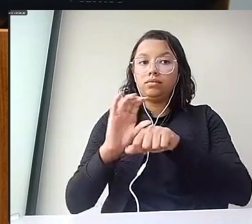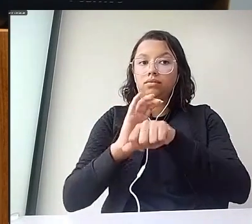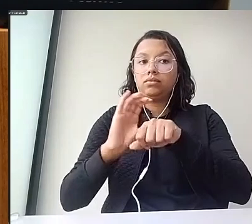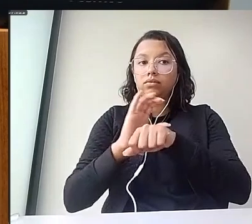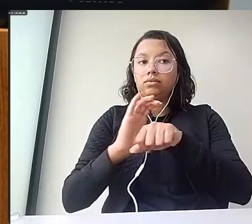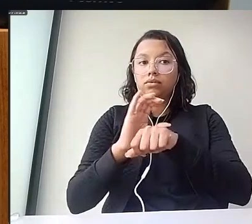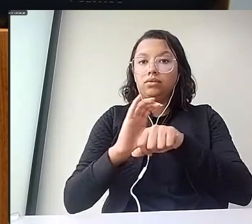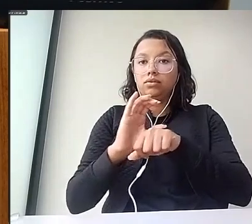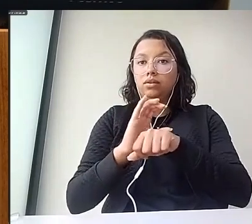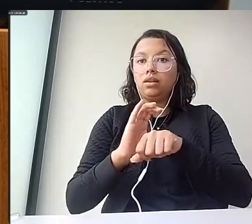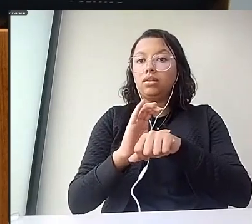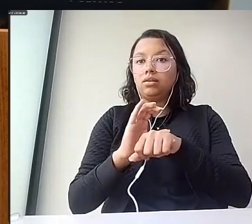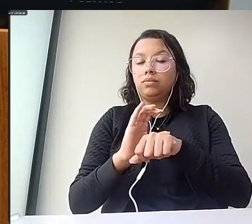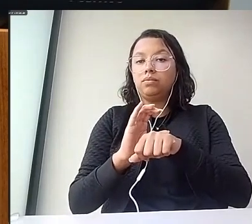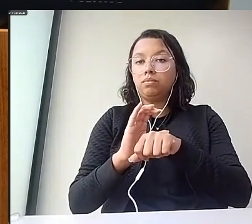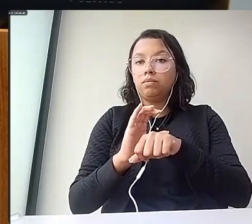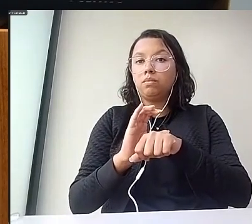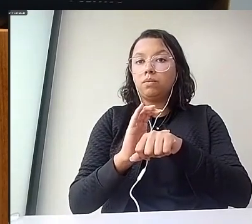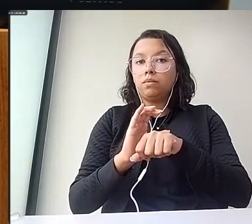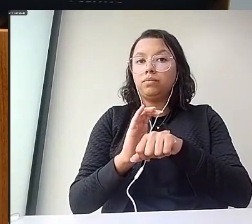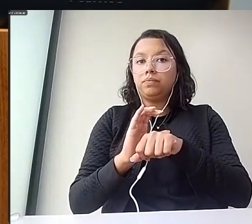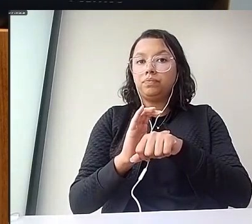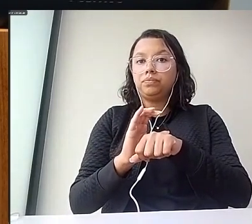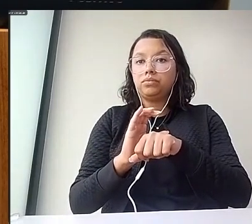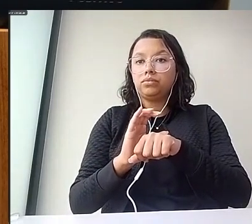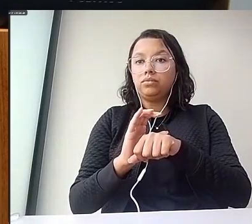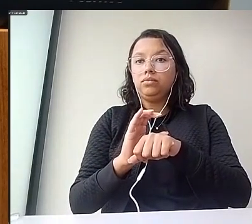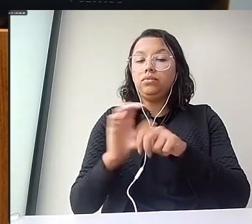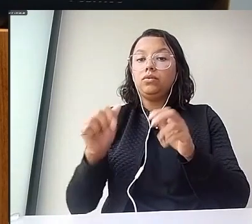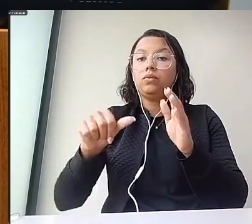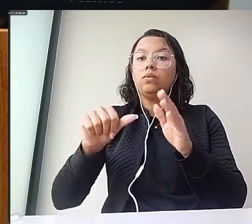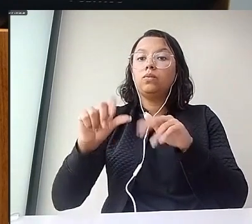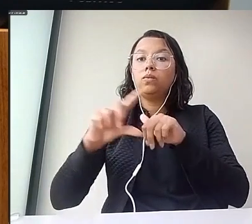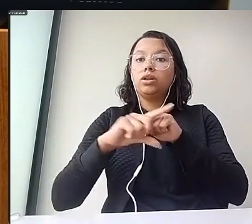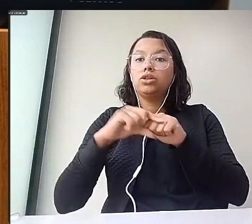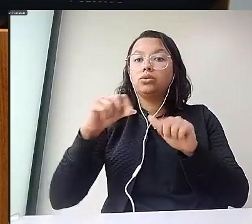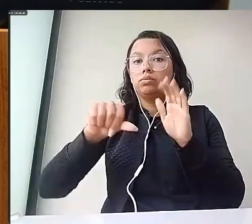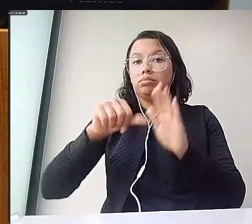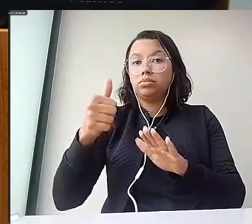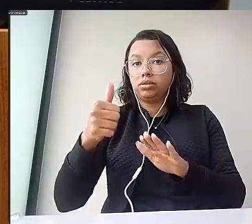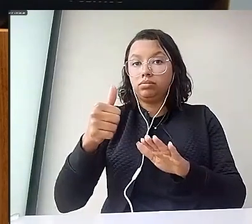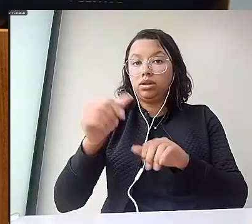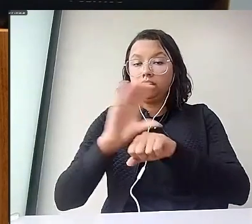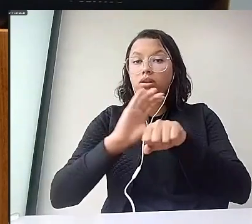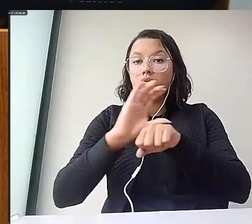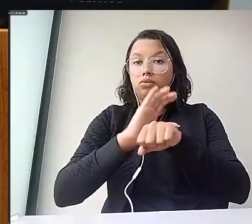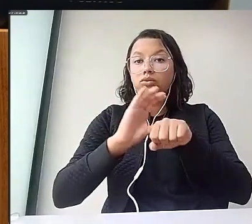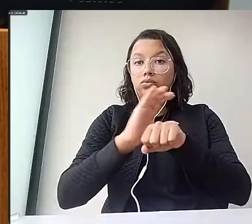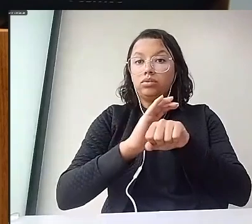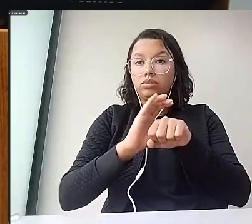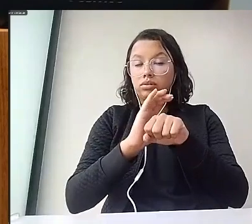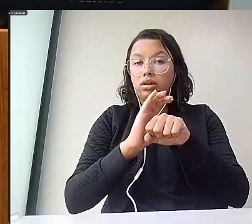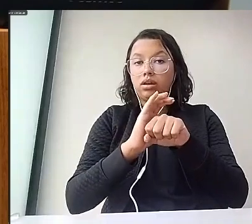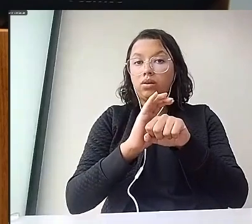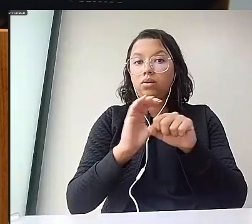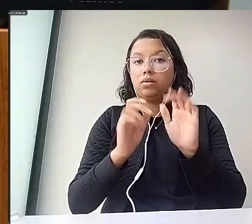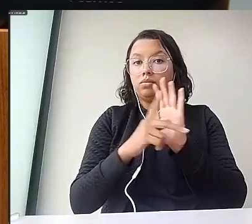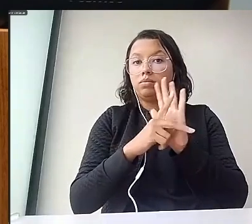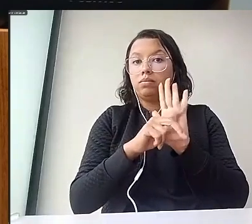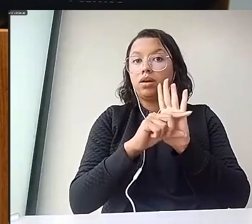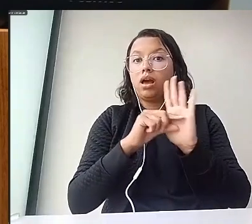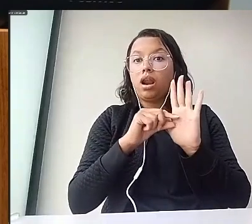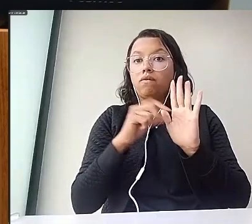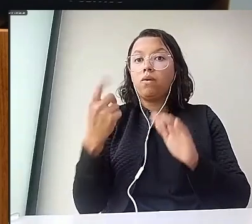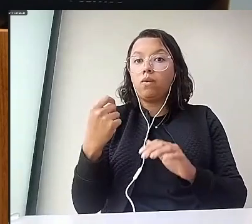nós trabalhamos com a mesma ideia, não é? O artigo 1º, parágrafo único da Constituição, menciona que o povo é o titular originário